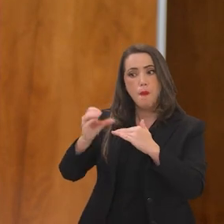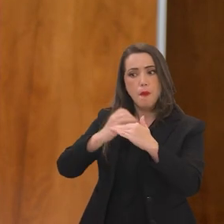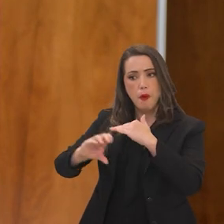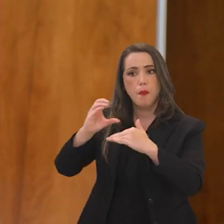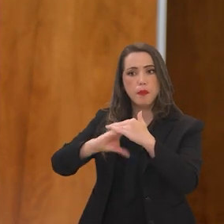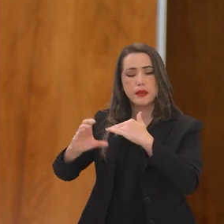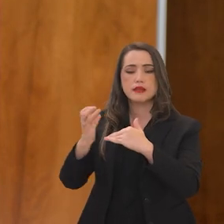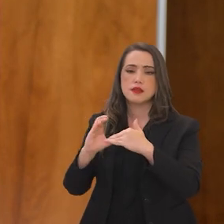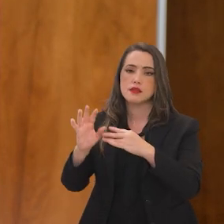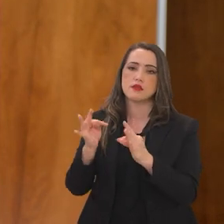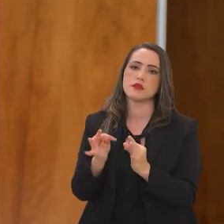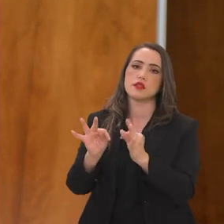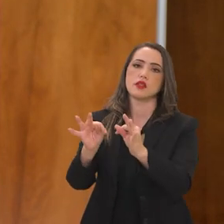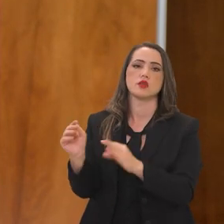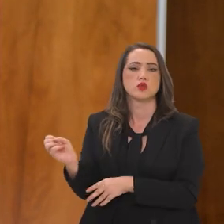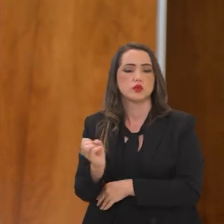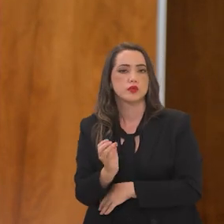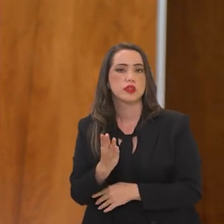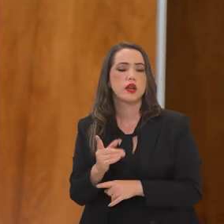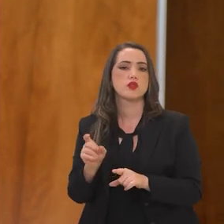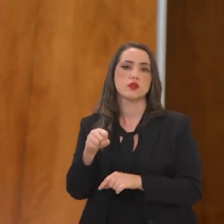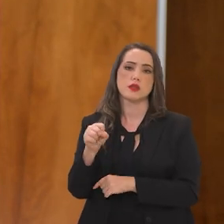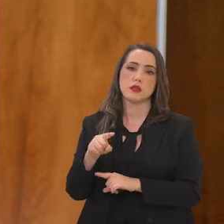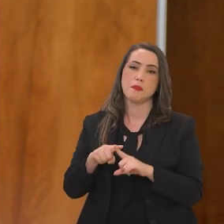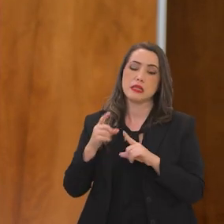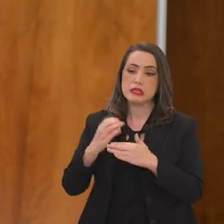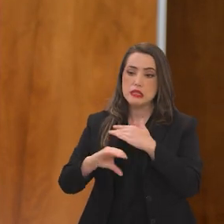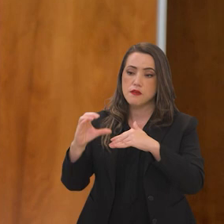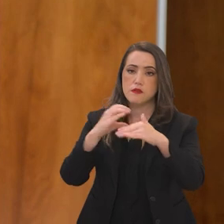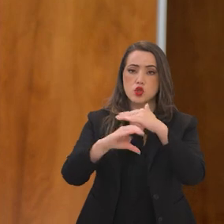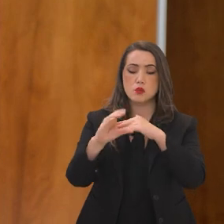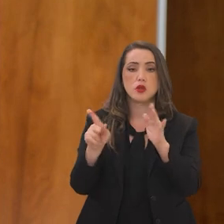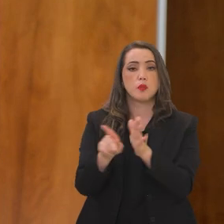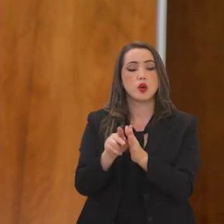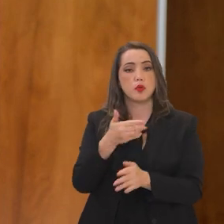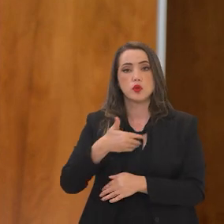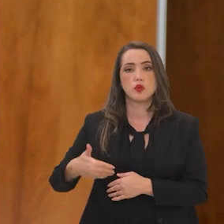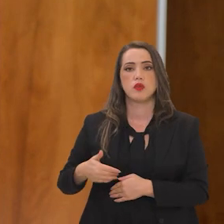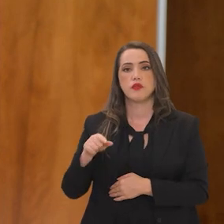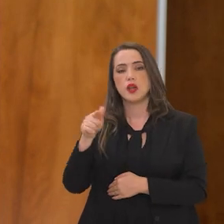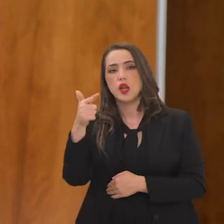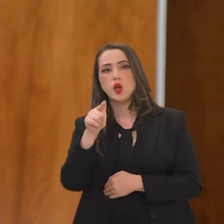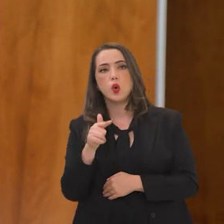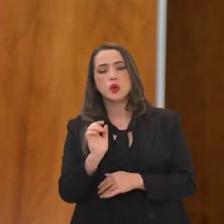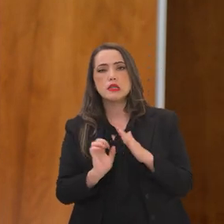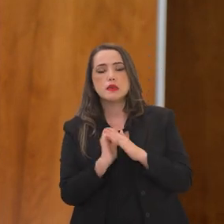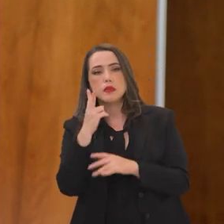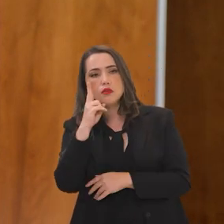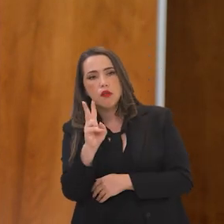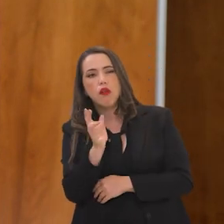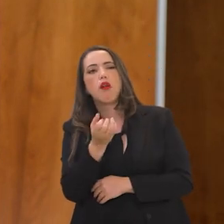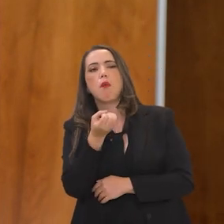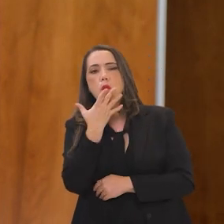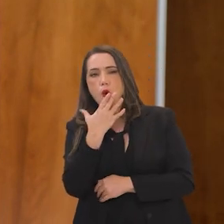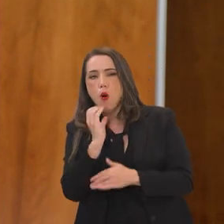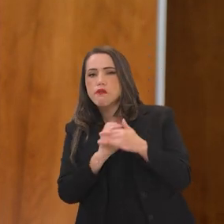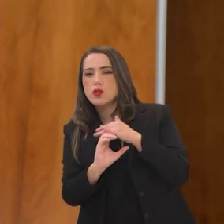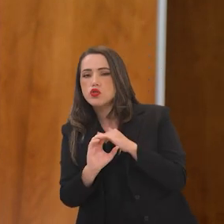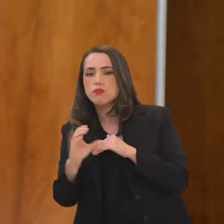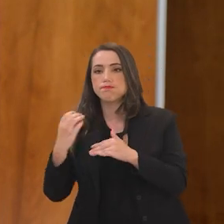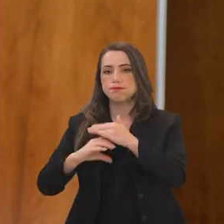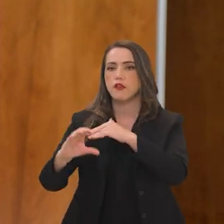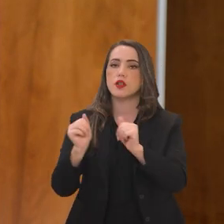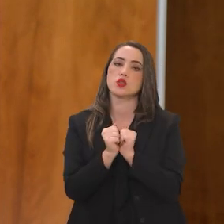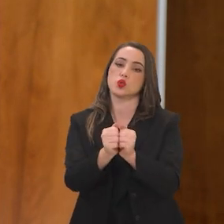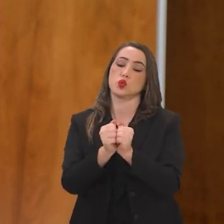em ciência em tecnologia e inovação e é esse investimento do estado que atrai investimento setor privado Então o que a